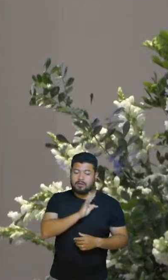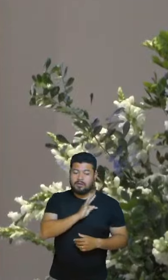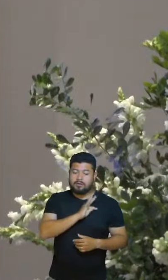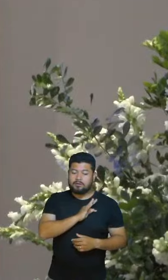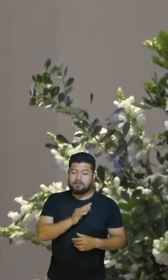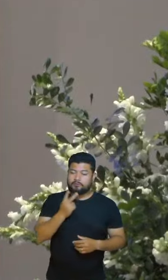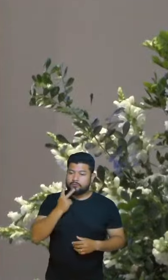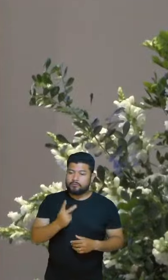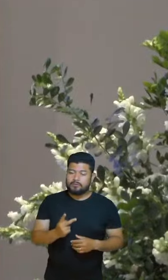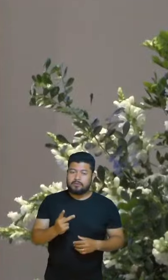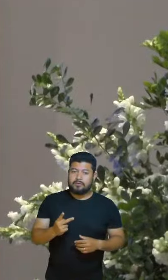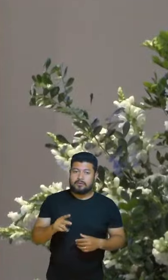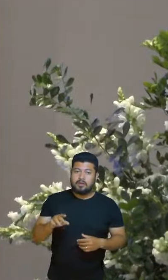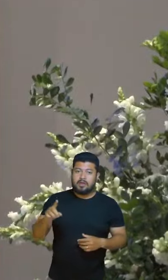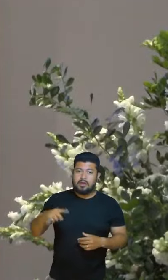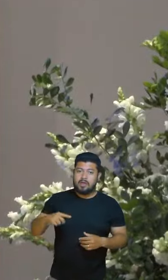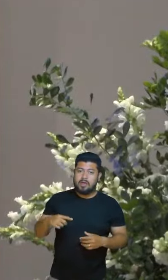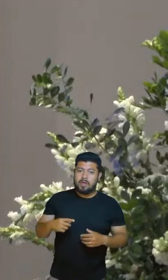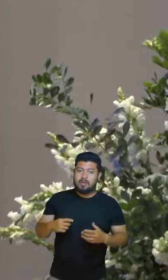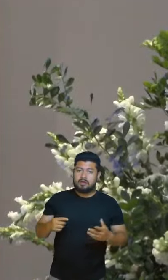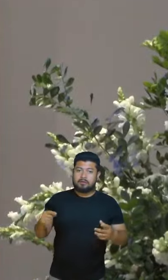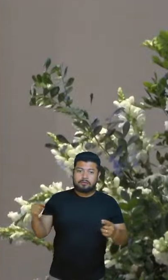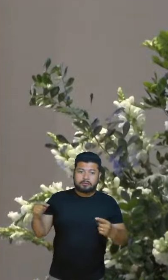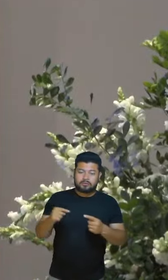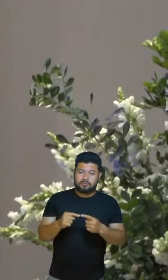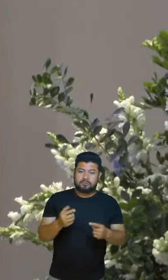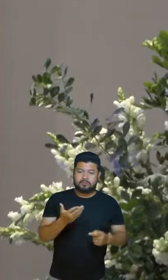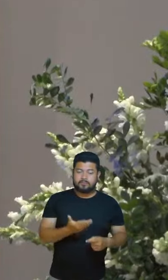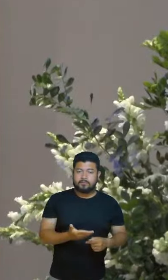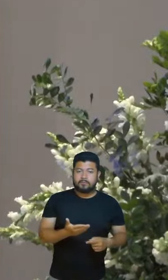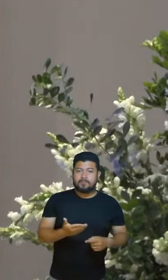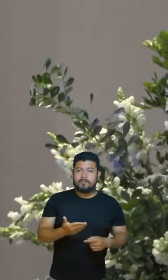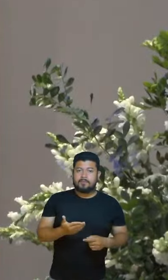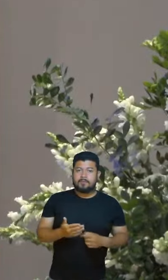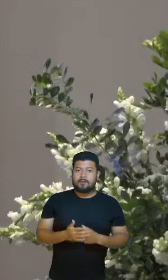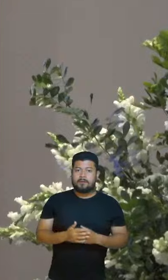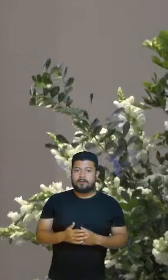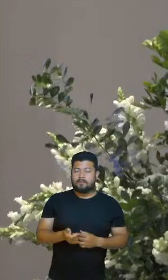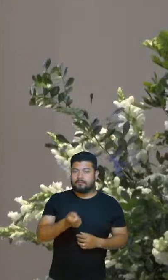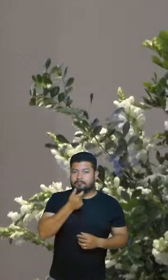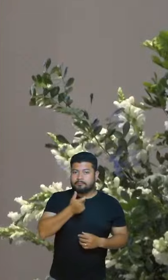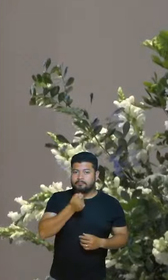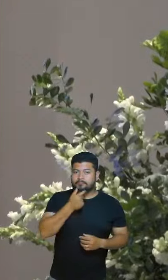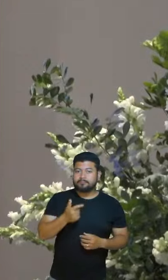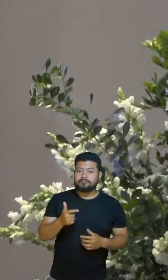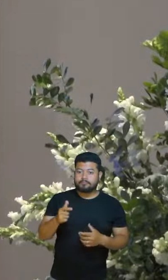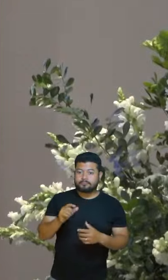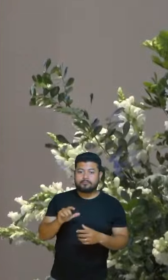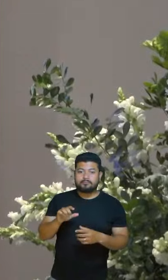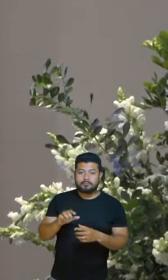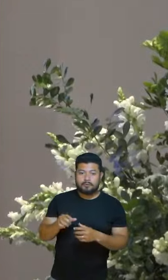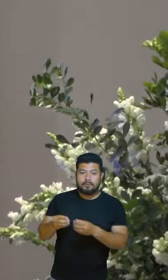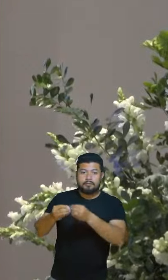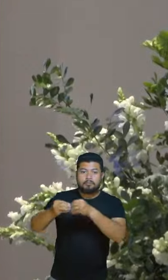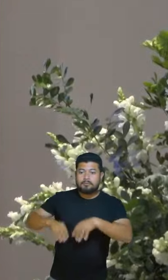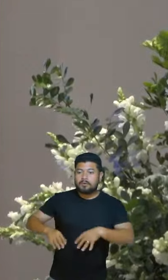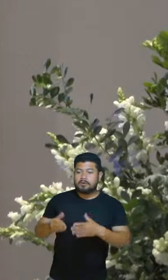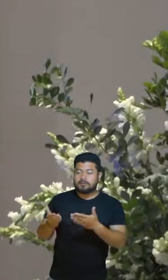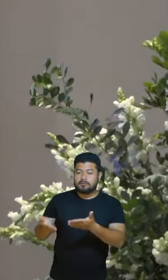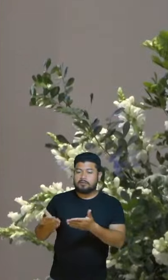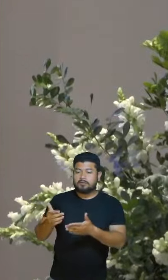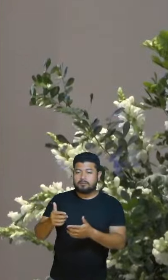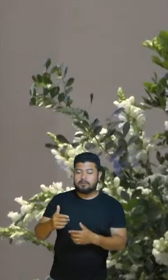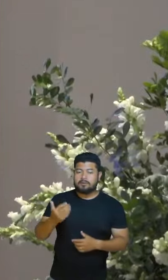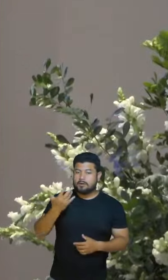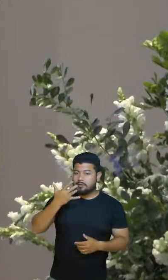Um perito disse não foi efetivamente esse esse medicamento causou essa esse problema de